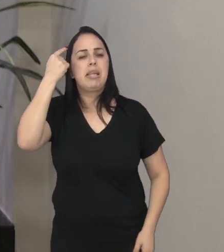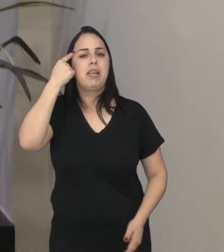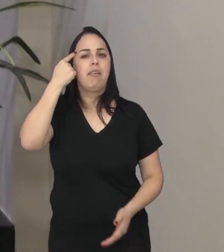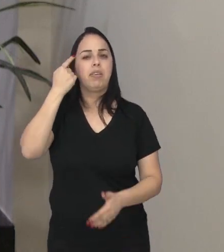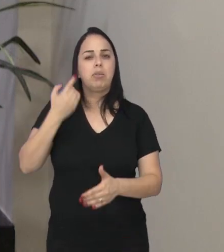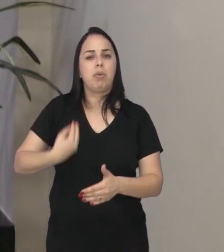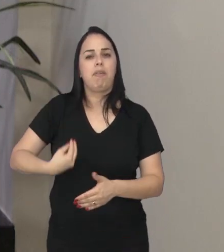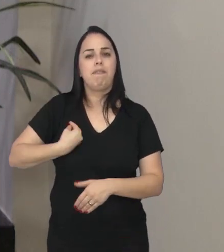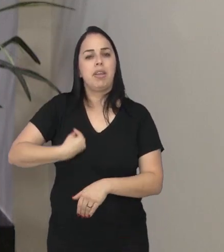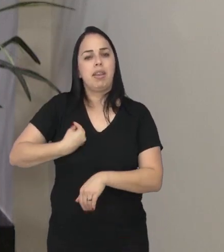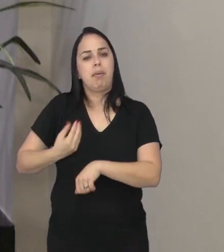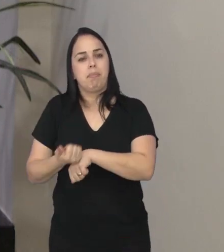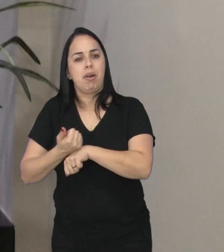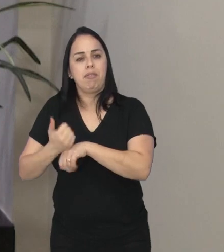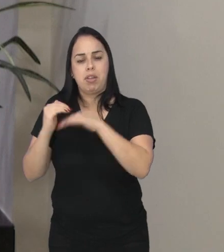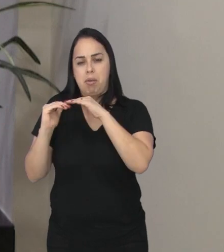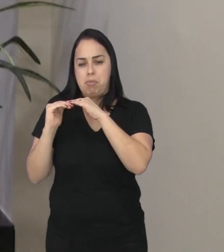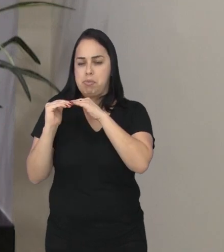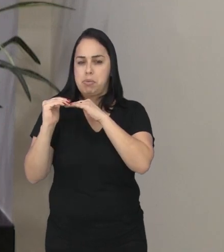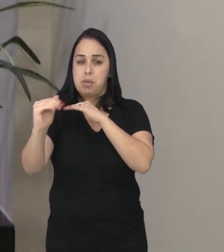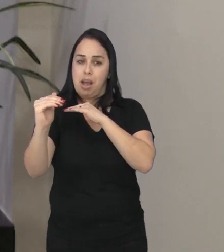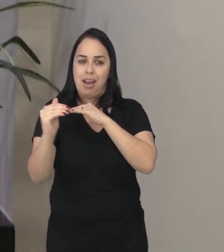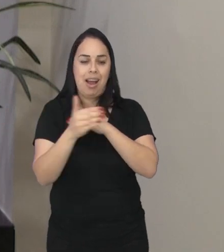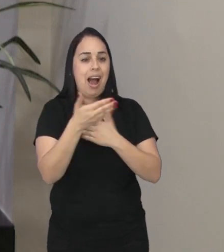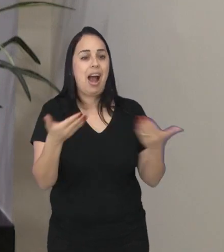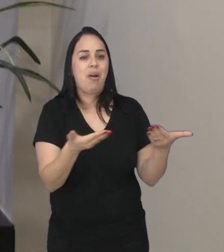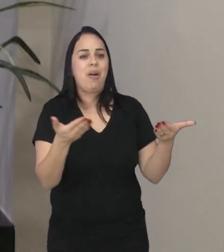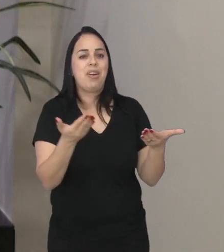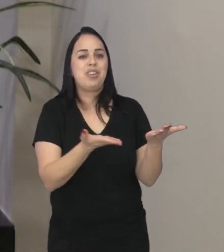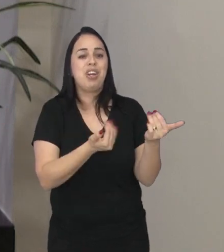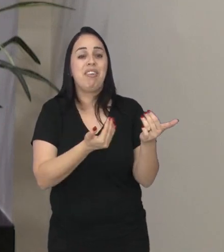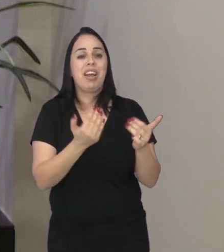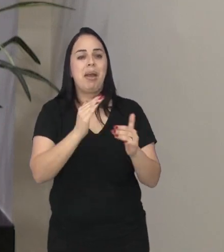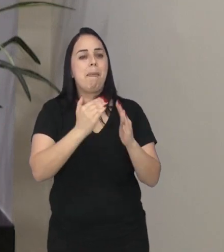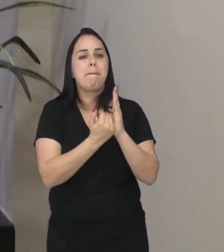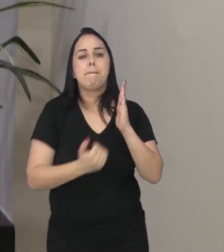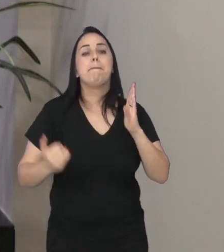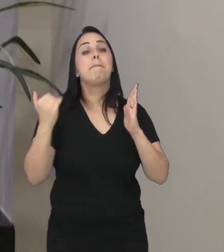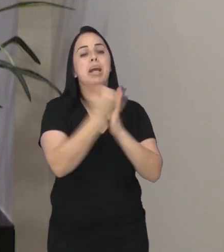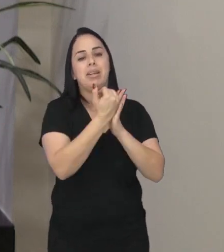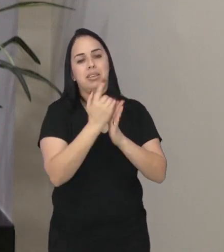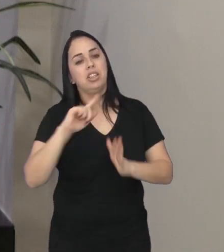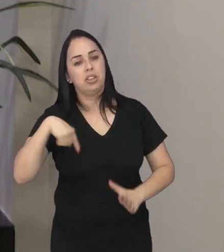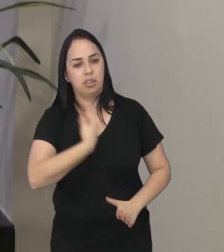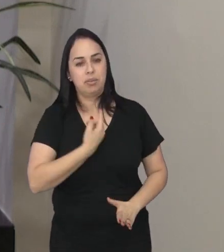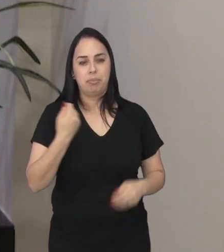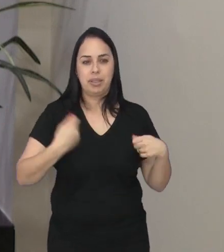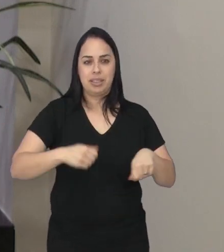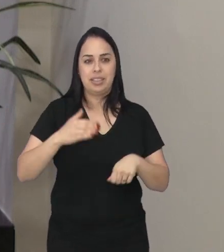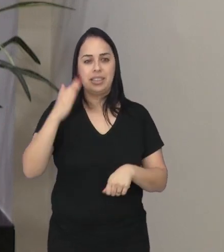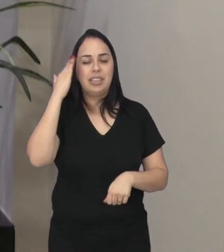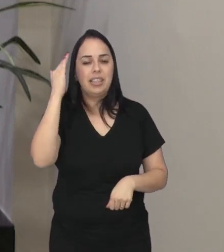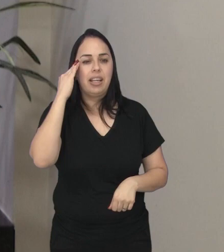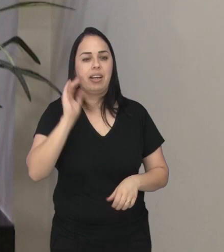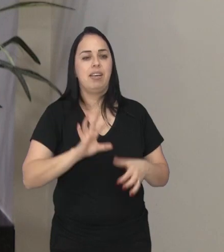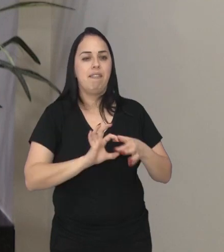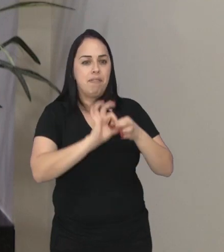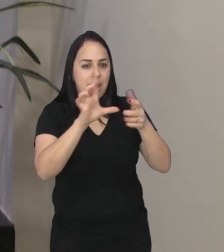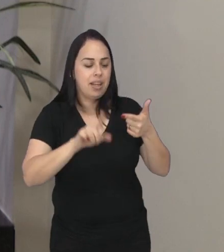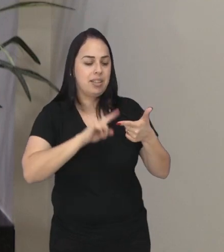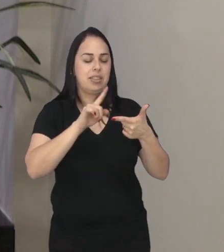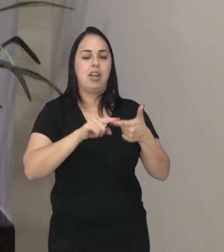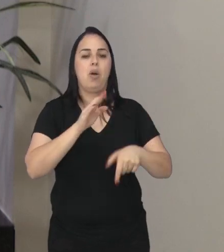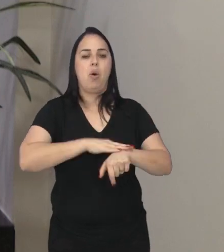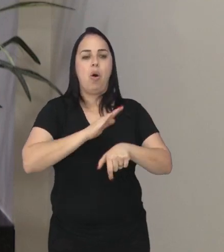estava linear ele quer mais né então a gente precisa entender o que ele quer ele quer liberdade